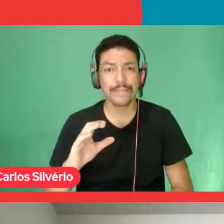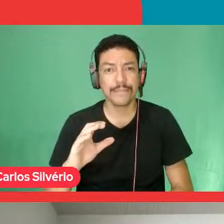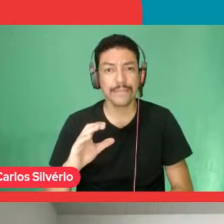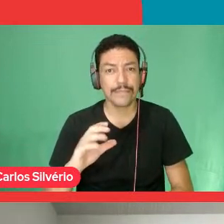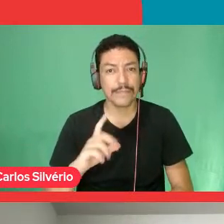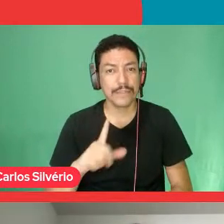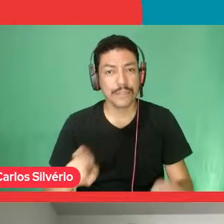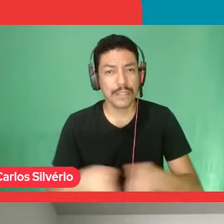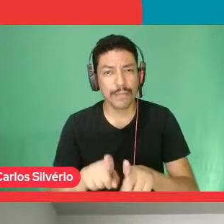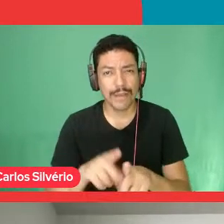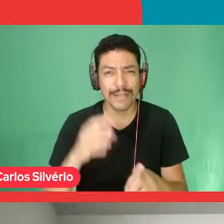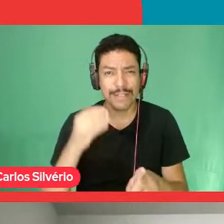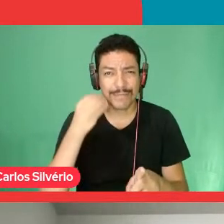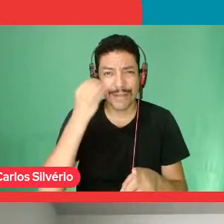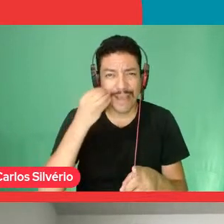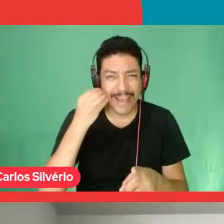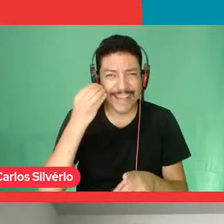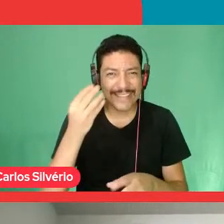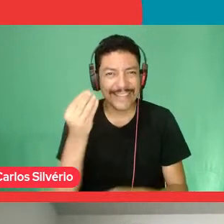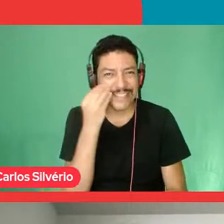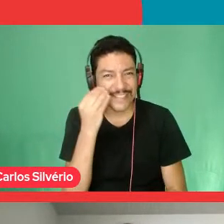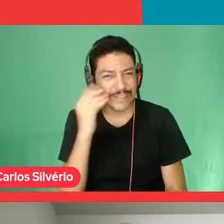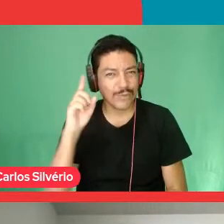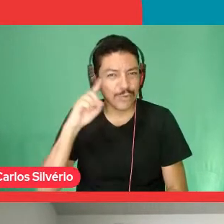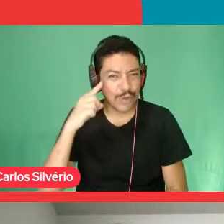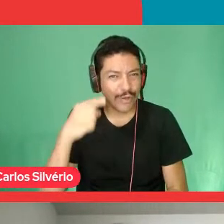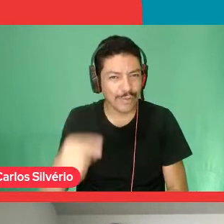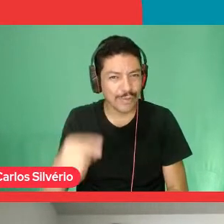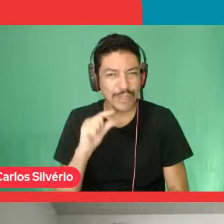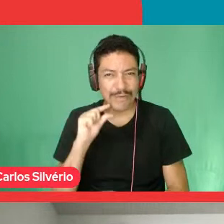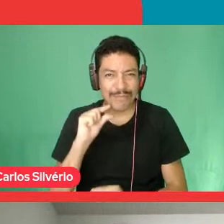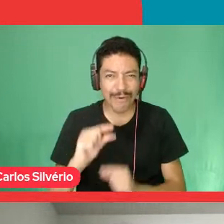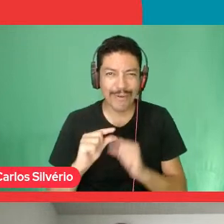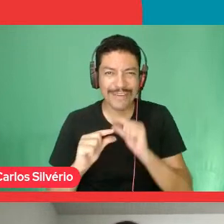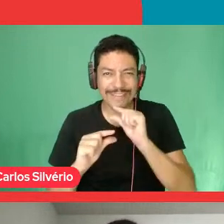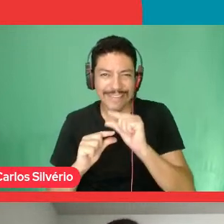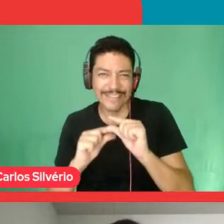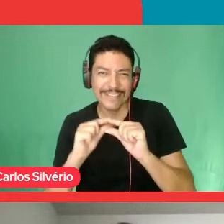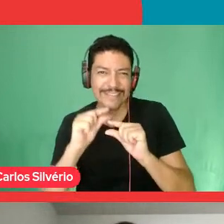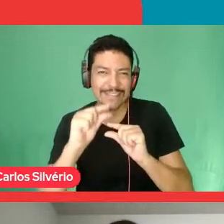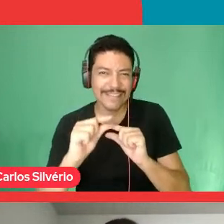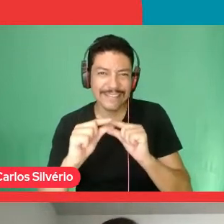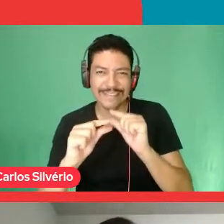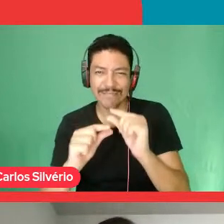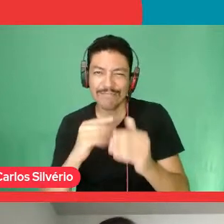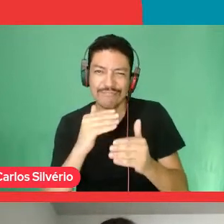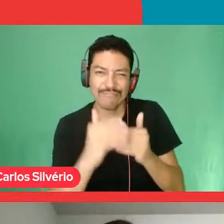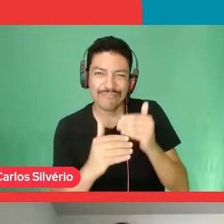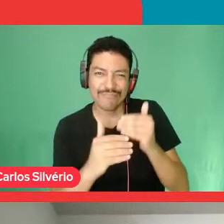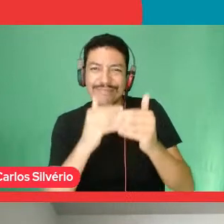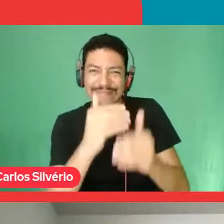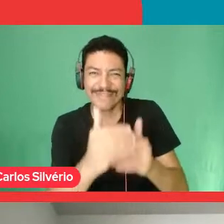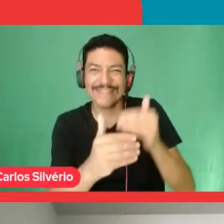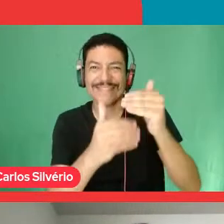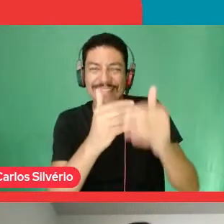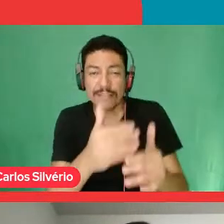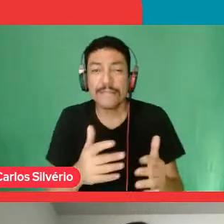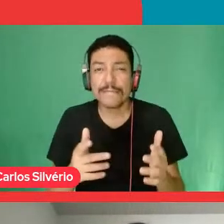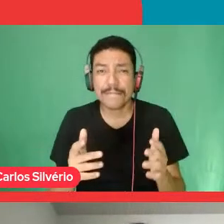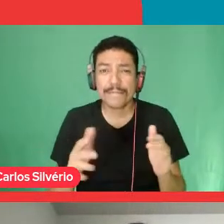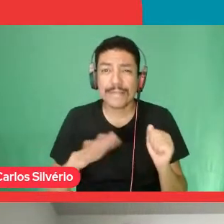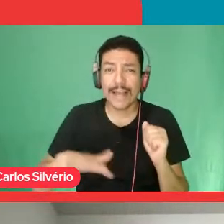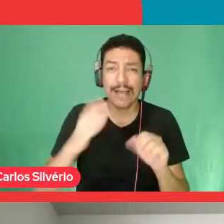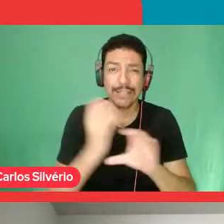experienciando todo dia eu sou um pouquinho, eu tô galgando, tô subindo a escadinha ali da engenharia